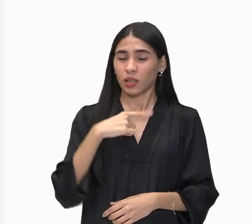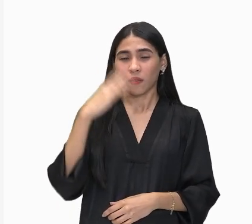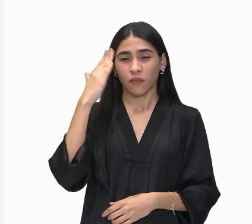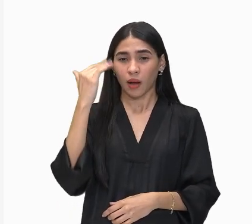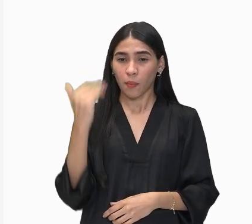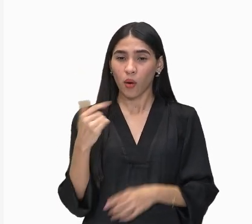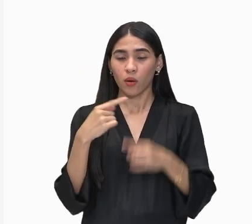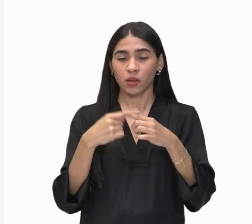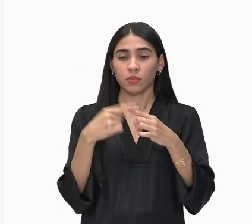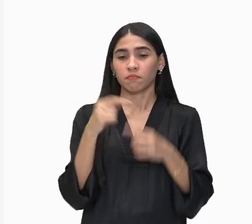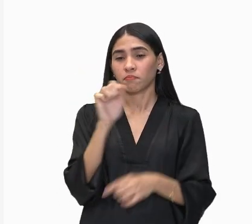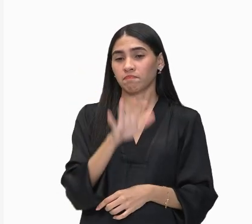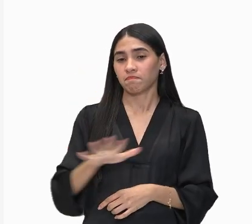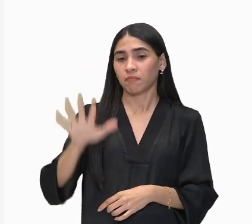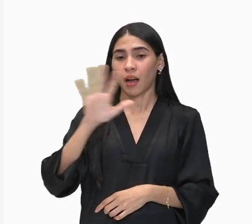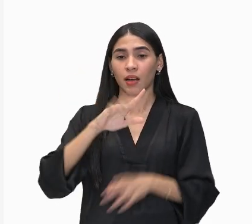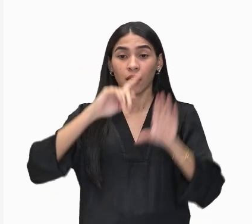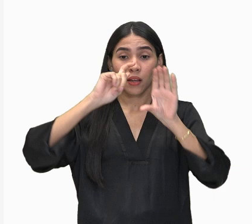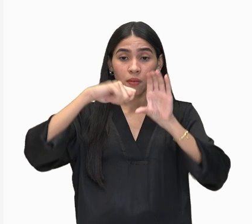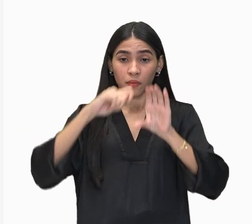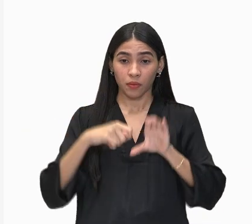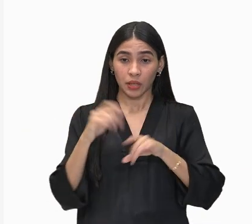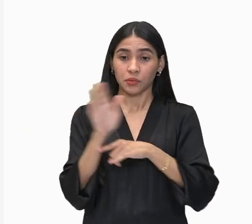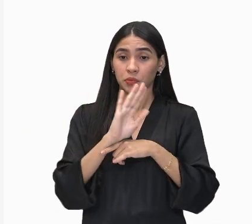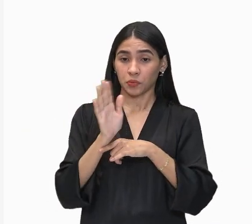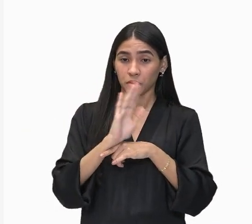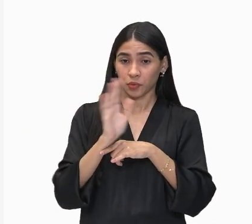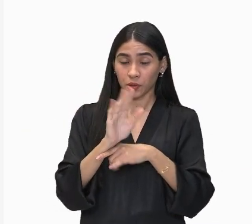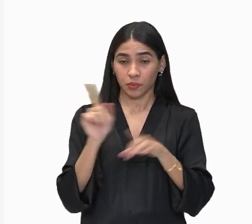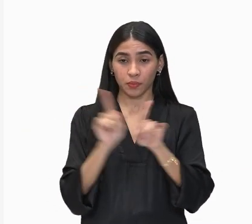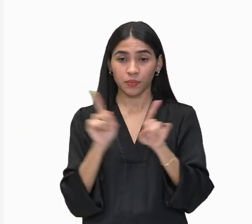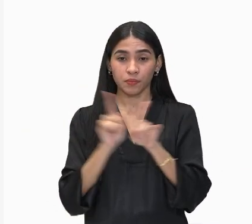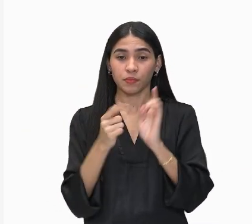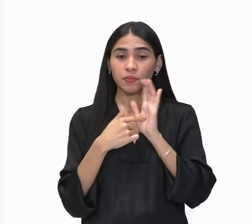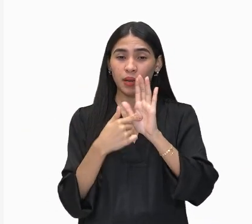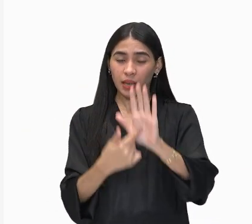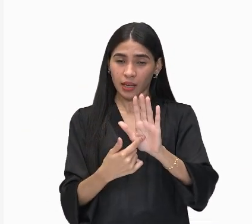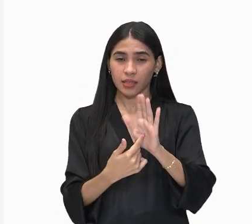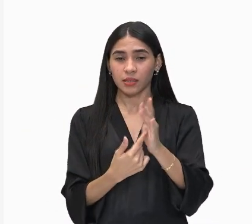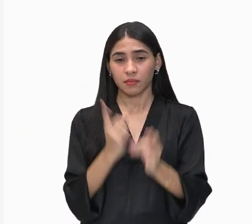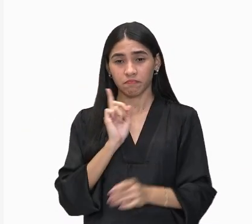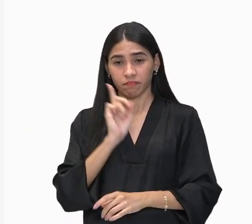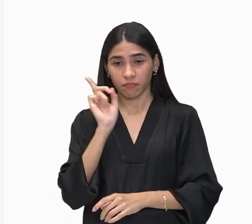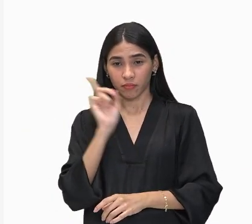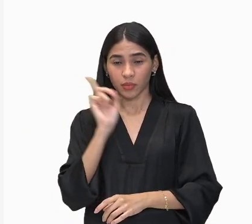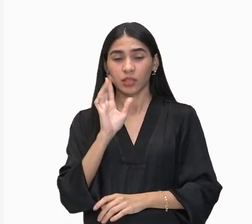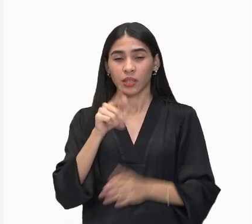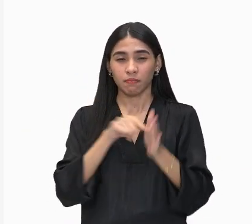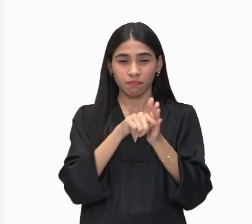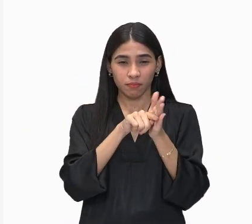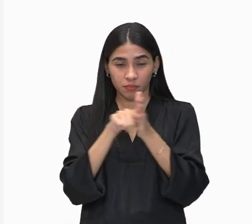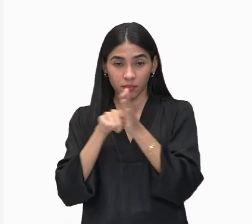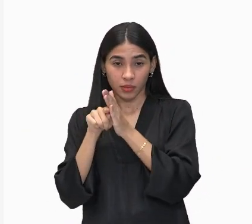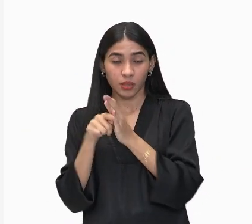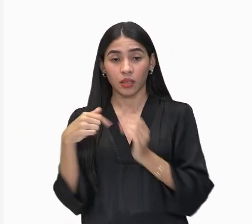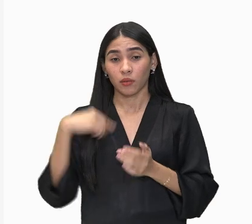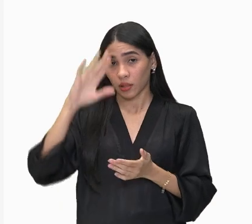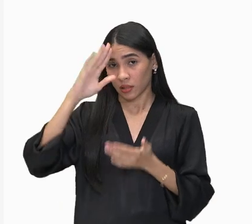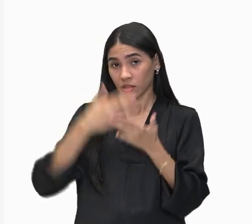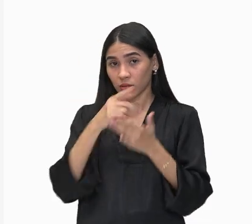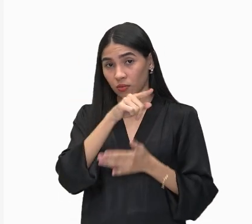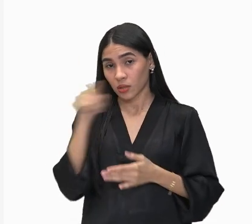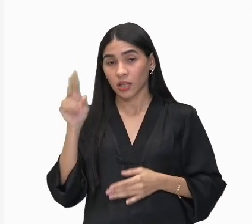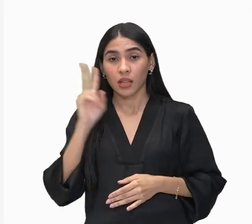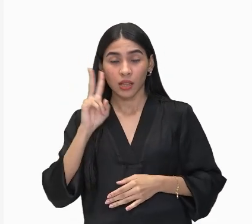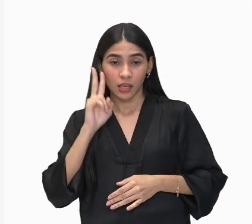imagens de vídeos, de filmes, aparecem em animações, eles já são bem explorados. Acredito que vocês lembram